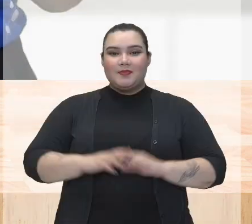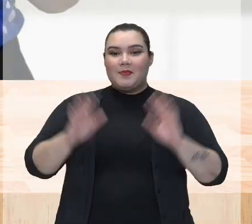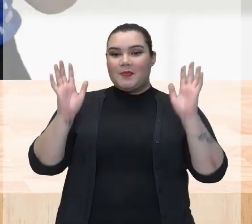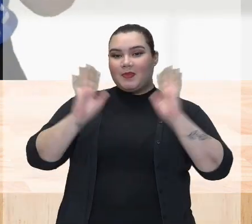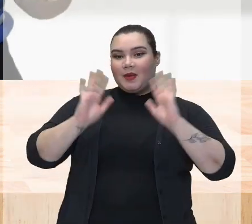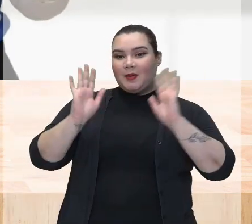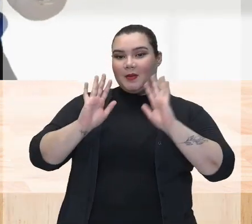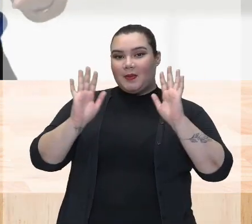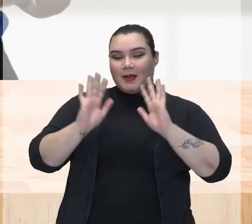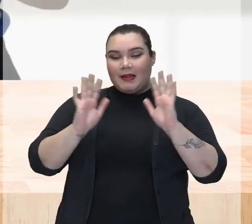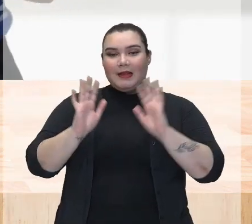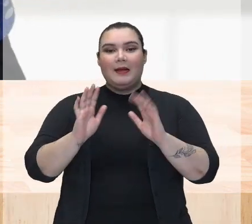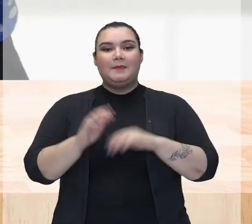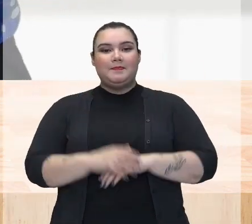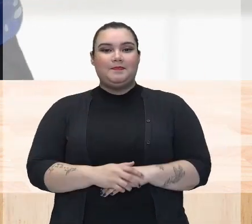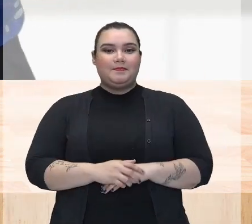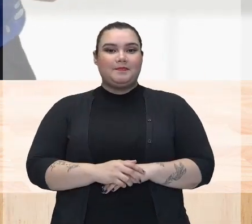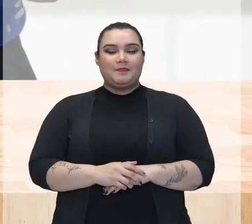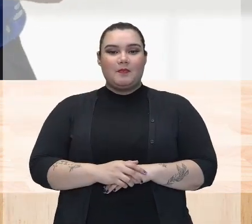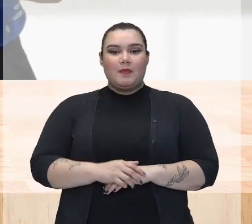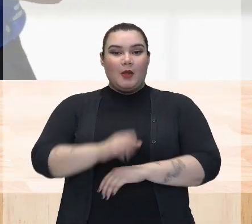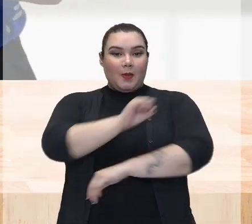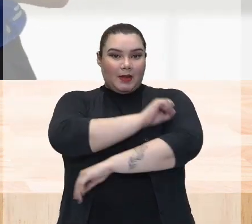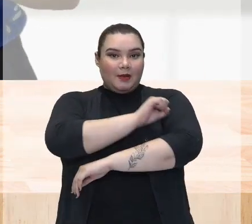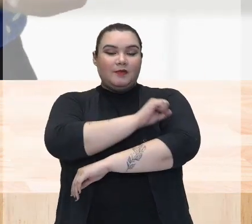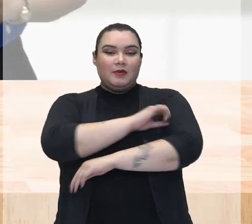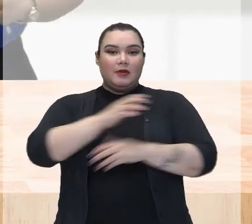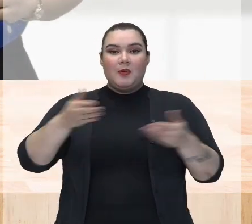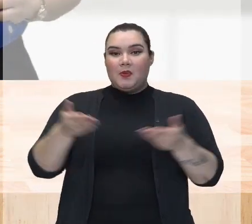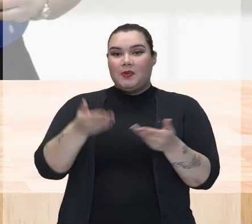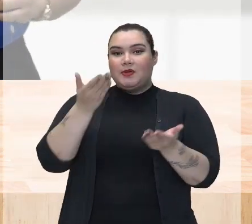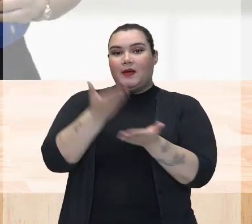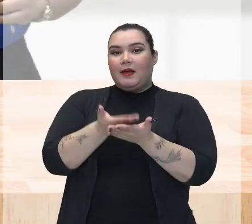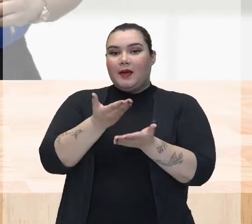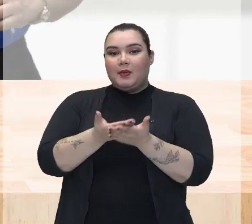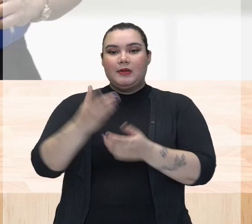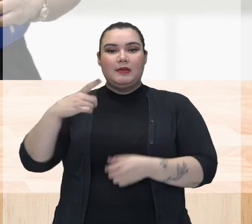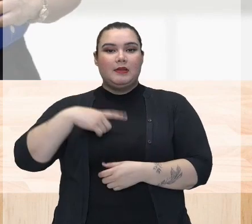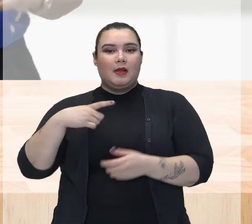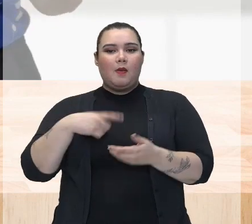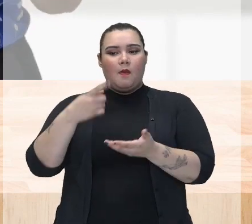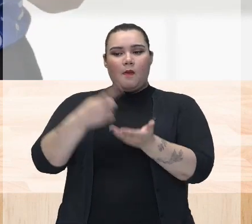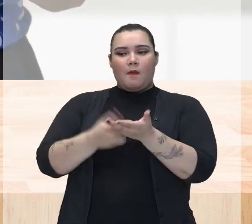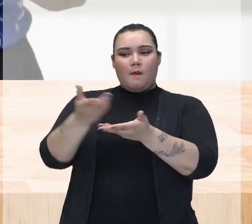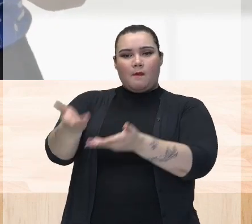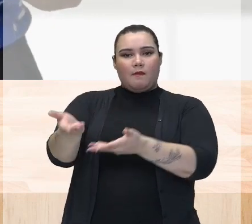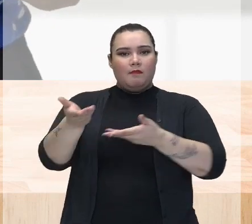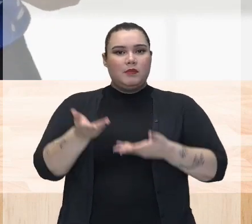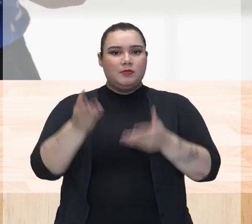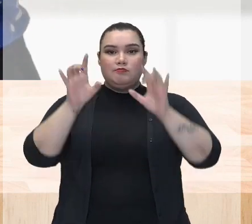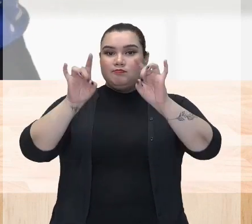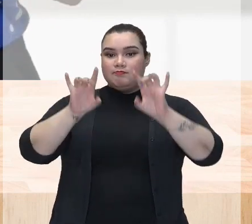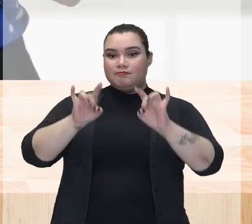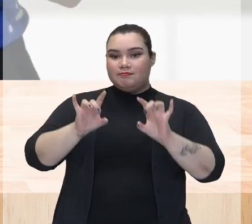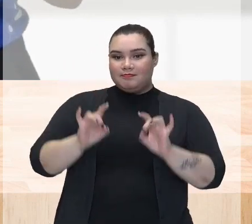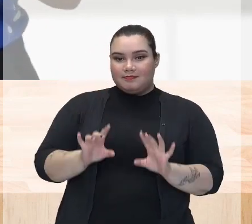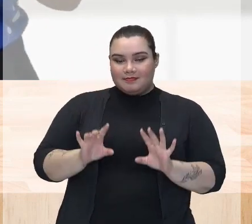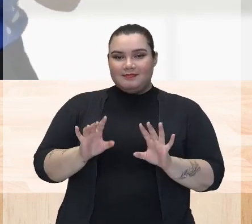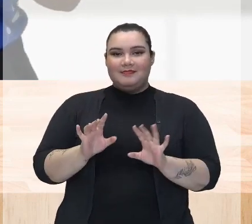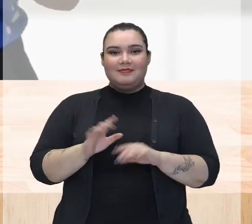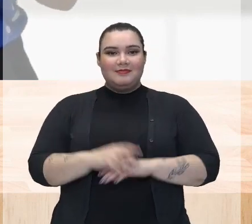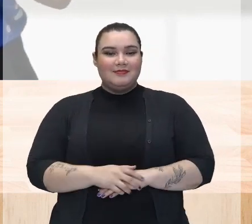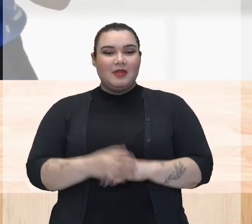Olá, 8º ano! Nesta aula, teremos um convidado especial que vai